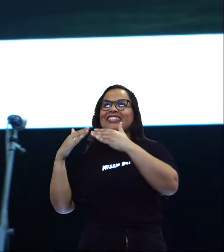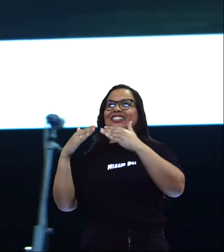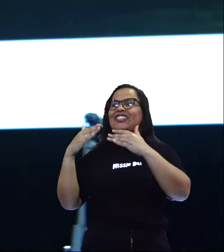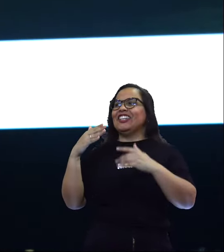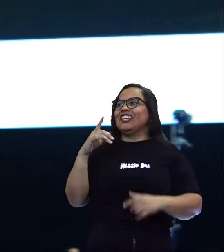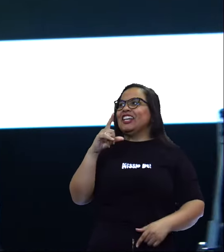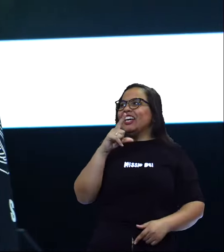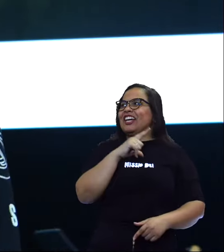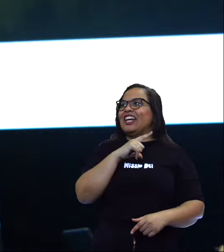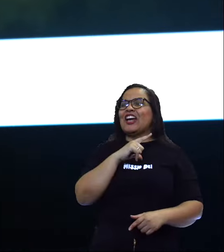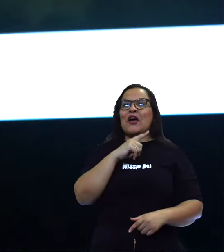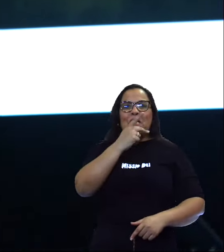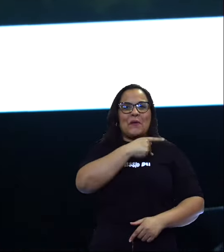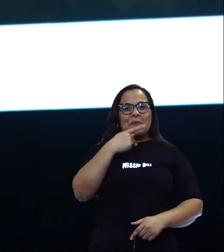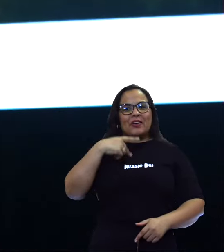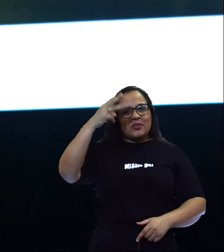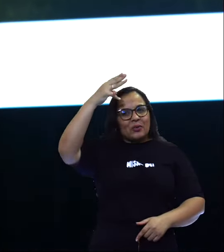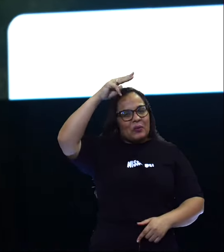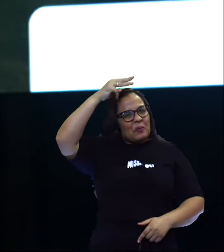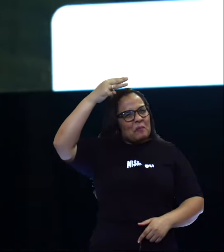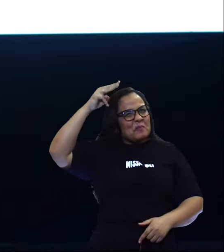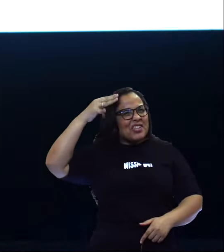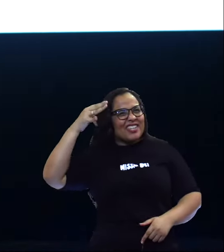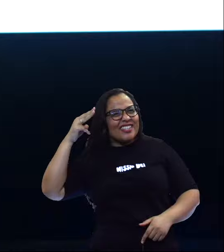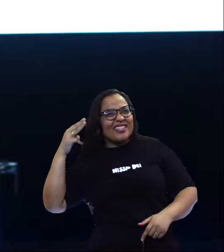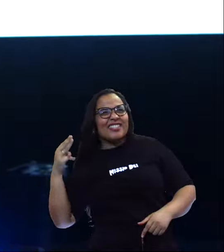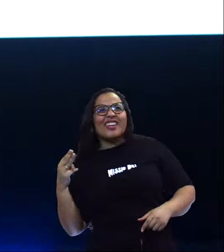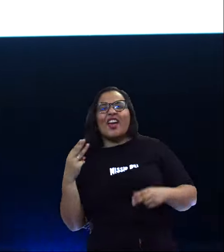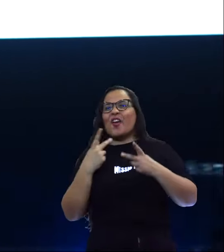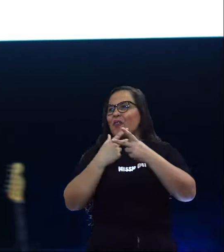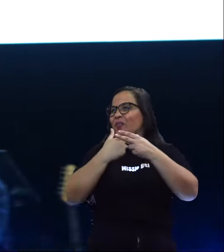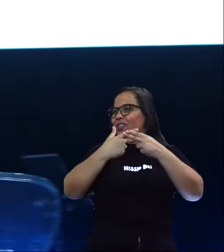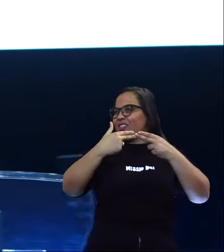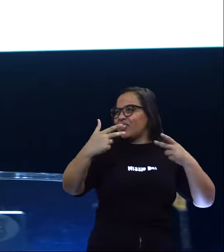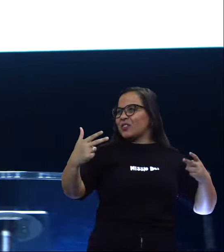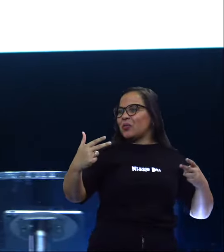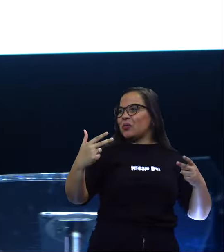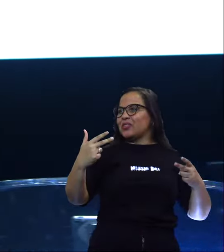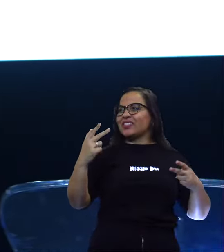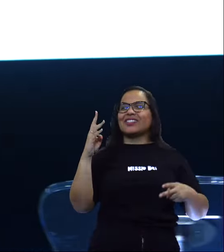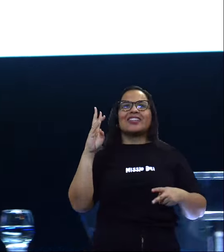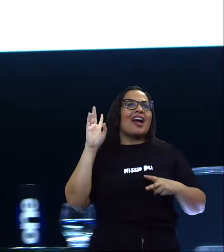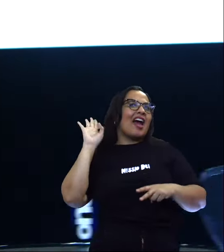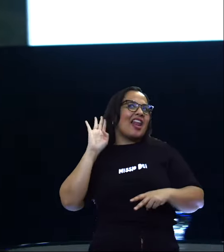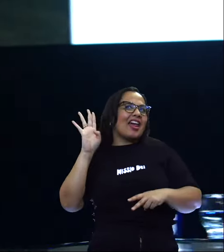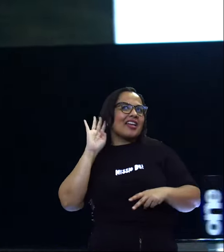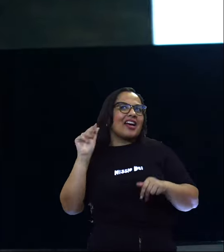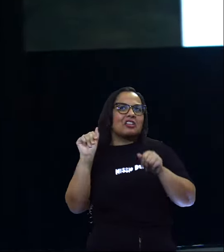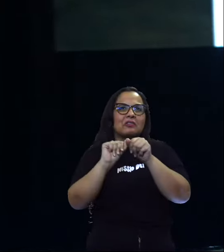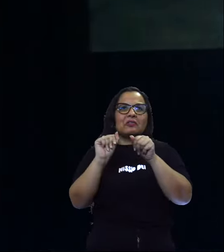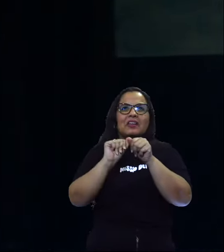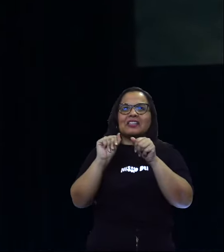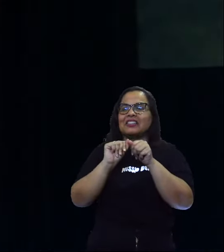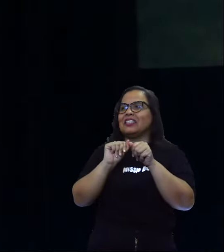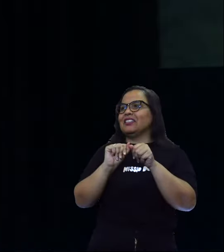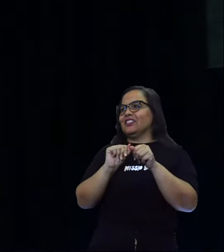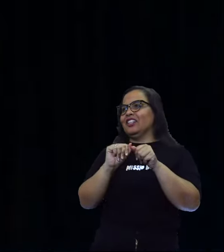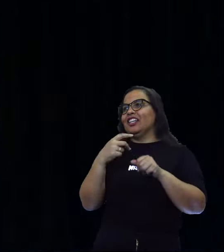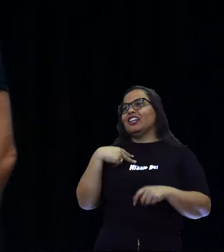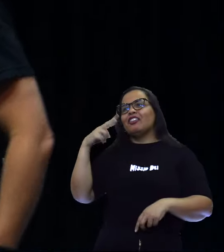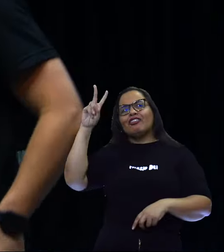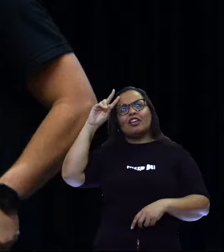muito legais que Deus estava fazendo naquele tempo. Só que depois eu tive que voltar para a igreja do meu pai, para ajudar ela mais um pouco, e voltei para cá quando eu saí do